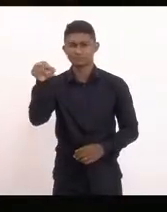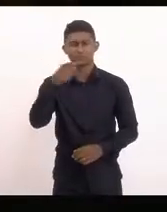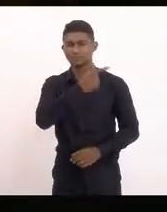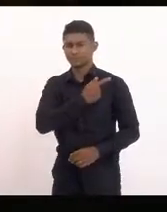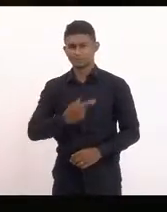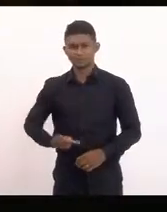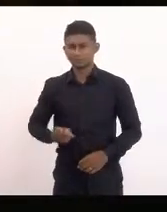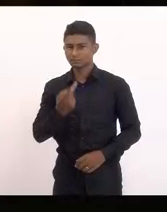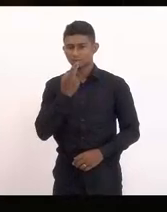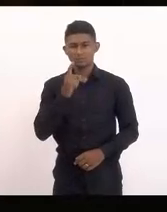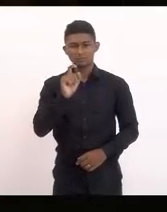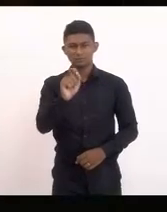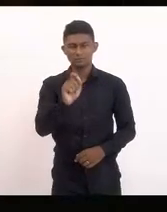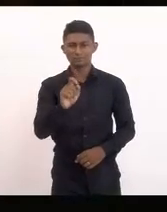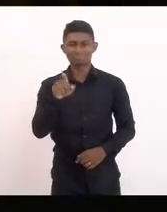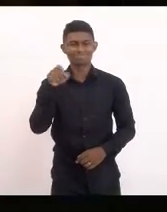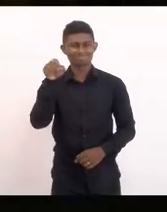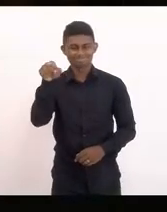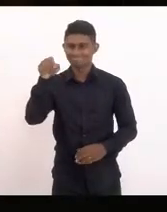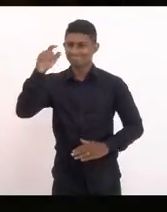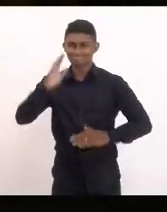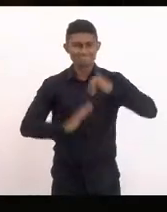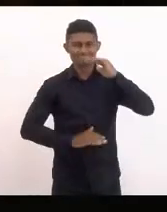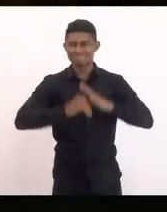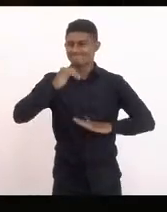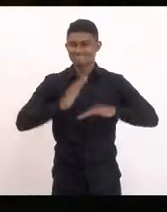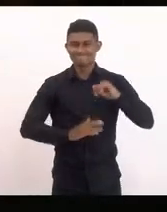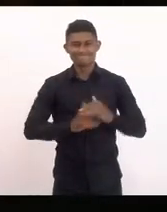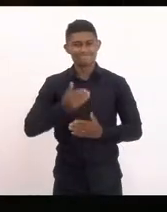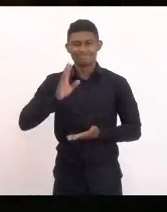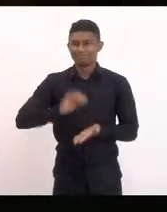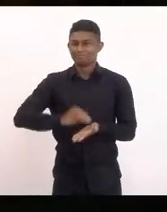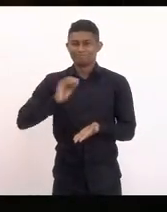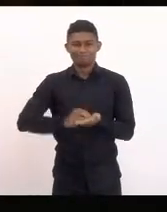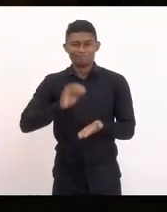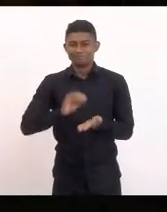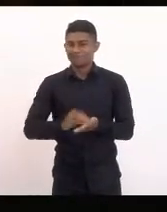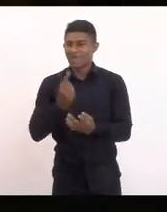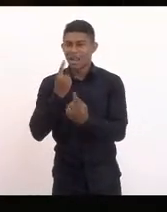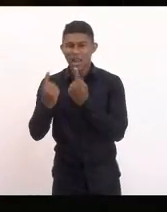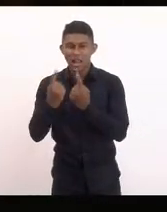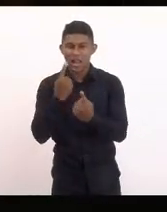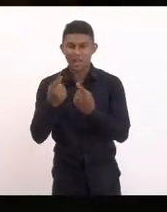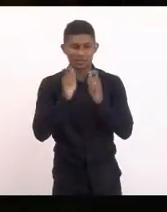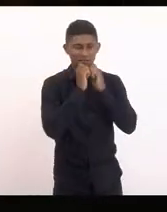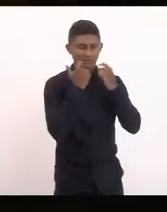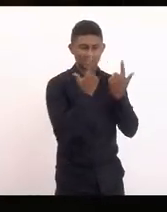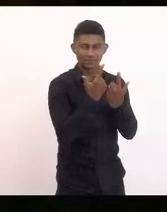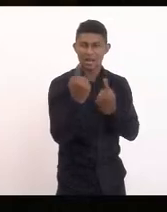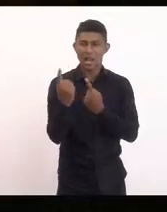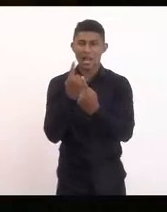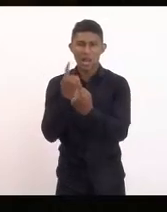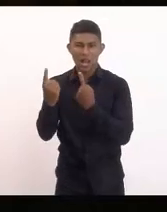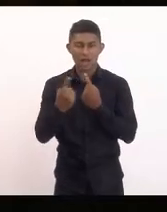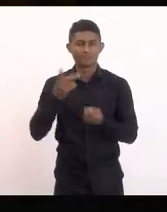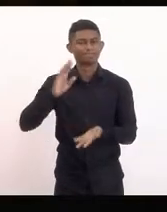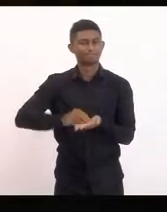governador demonstra a sua inabilidade no debate com a Assembleia Legislativa, o